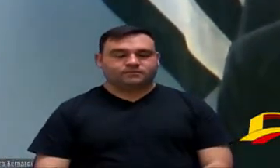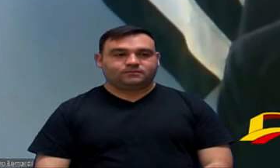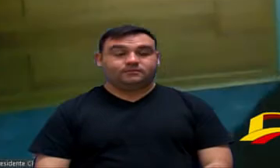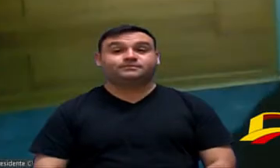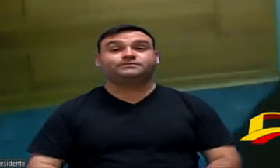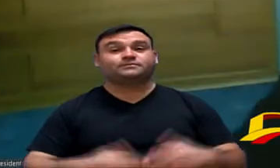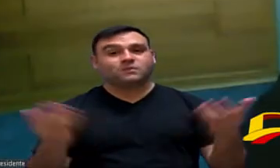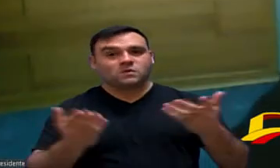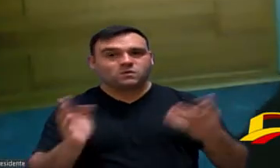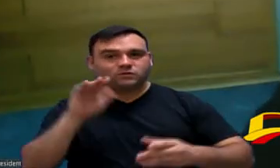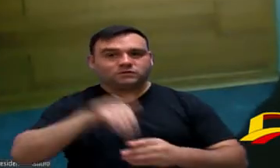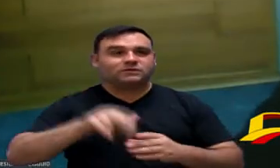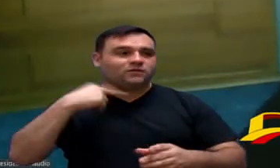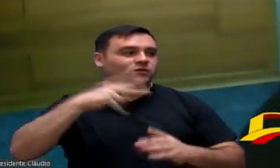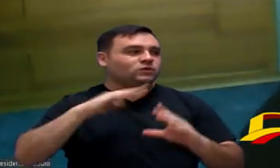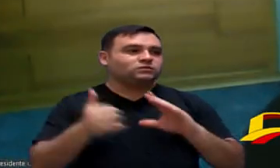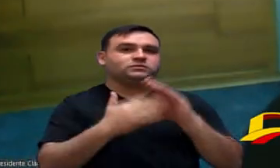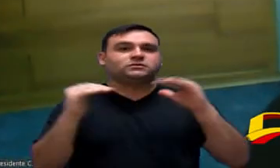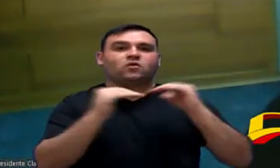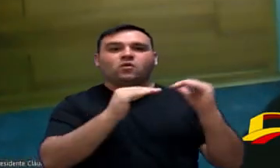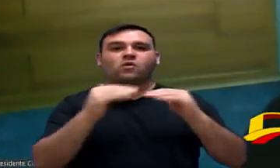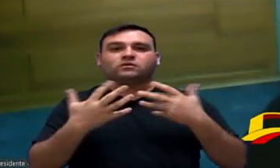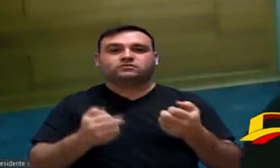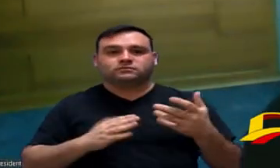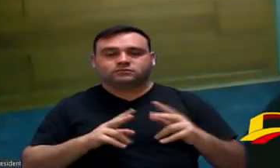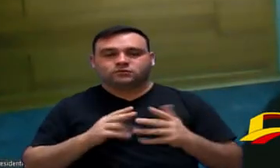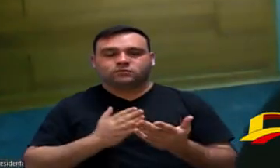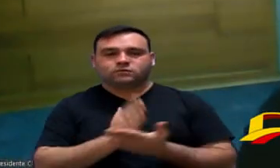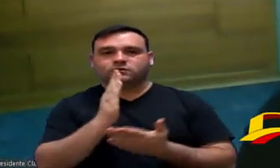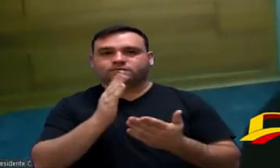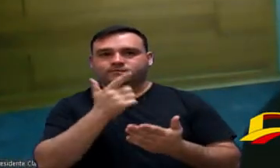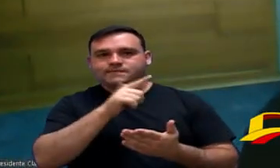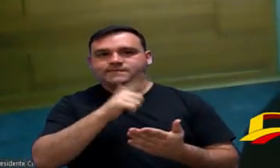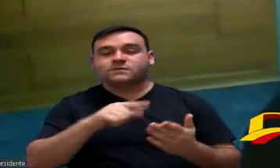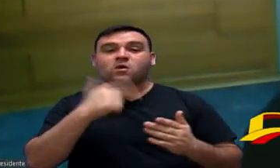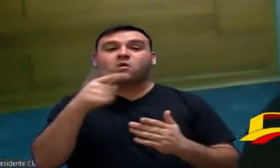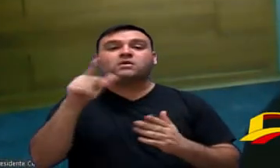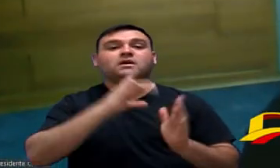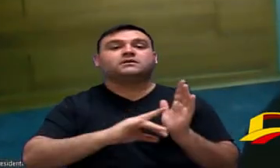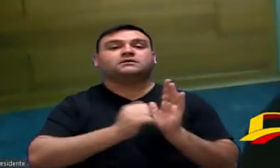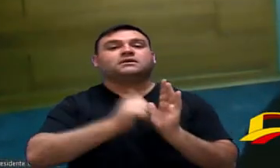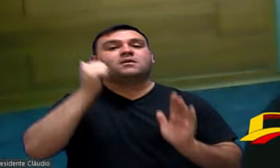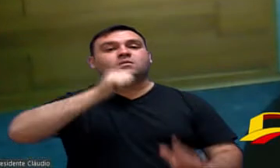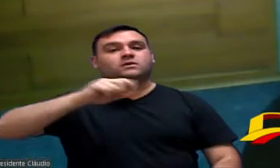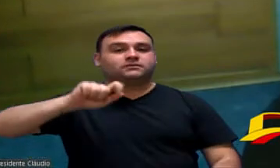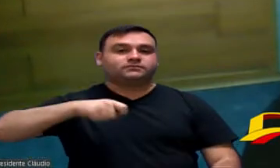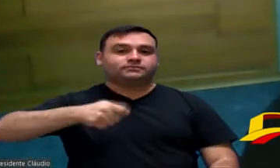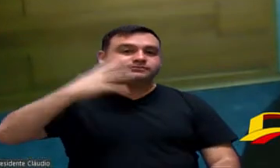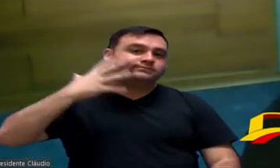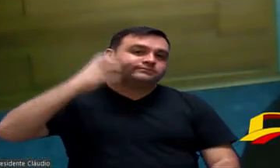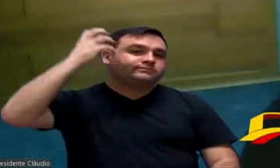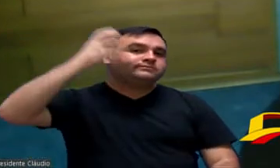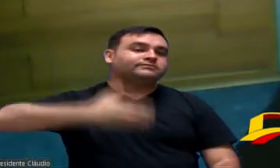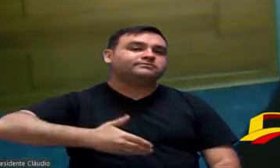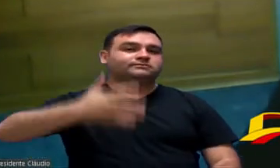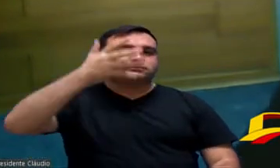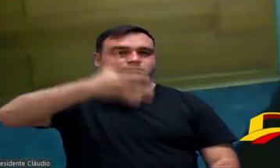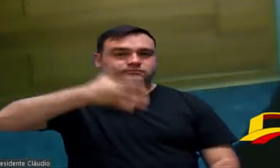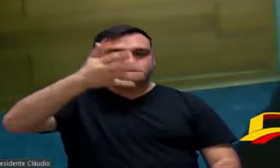Eu coloco em votação, os vereadores concordam, permaneçam como estão, aprovado. A próxima escrita, a vereadora Fernanda Garcia, tem a palavra, por